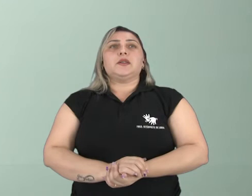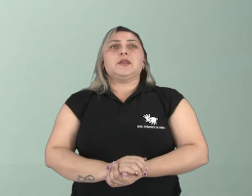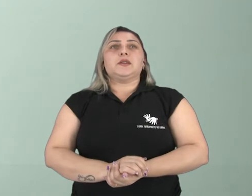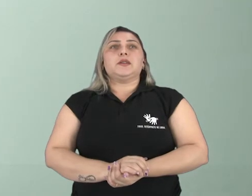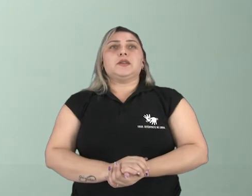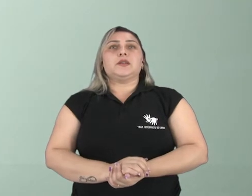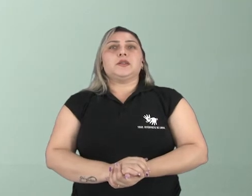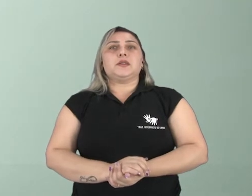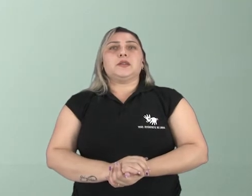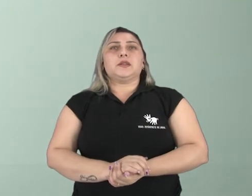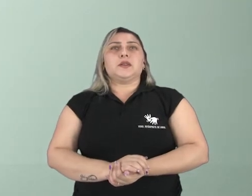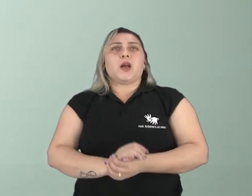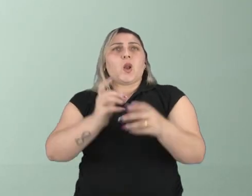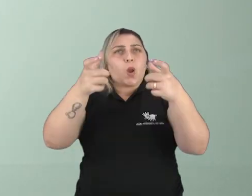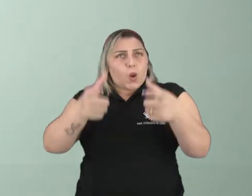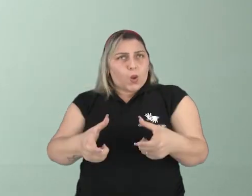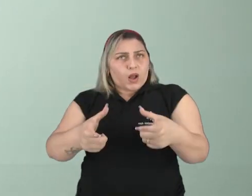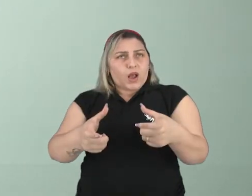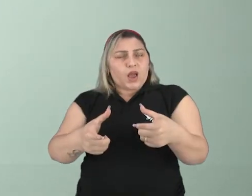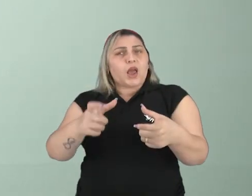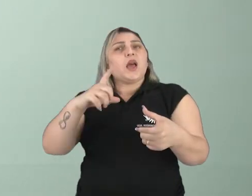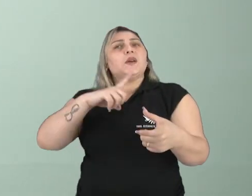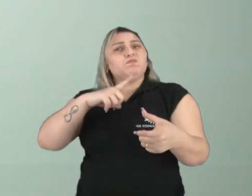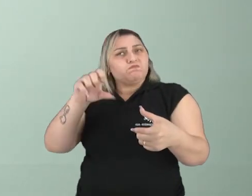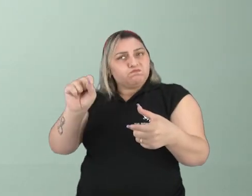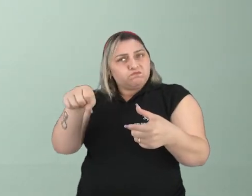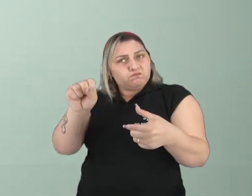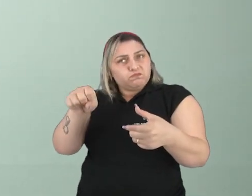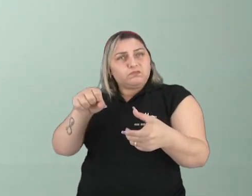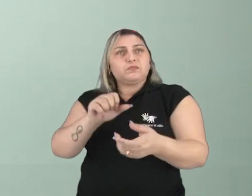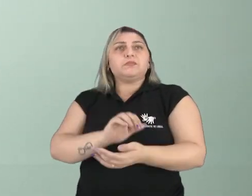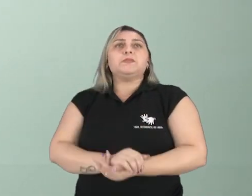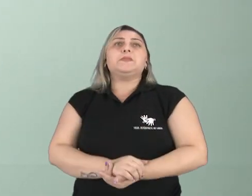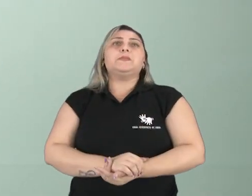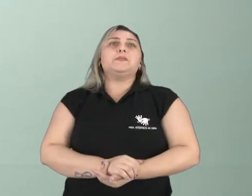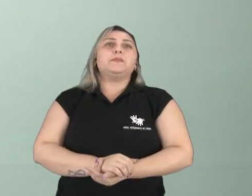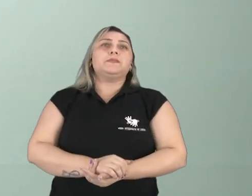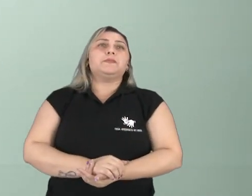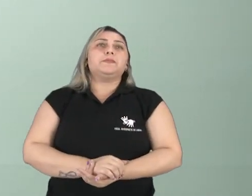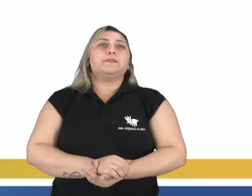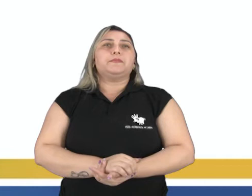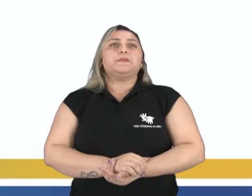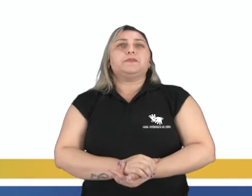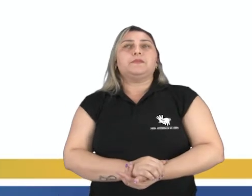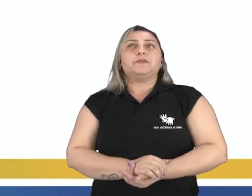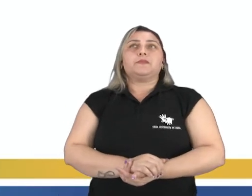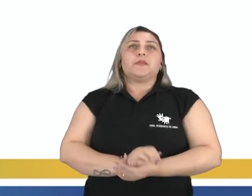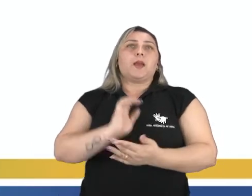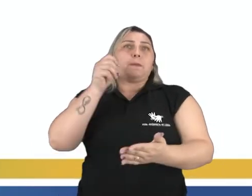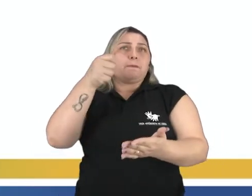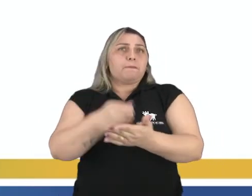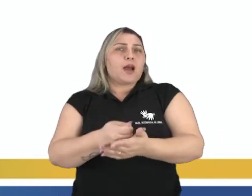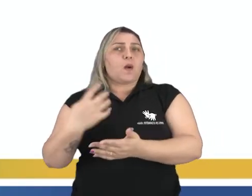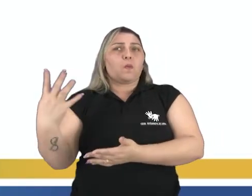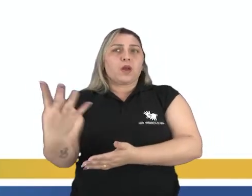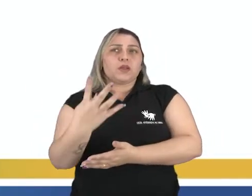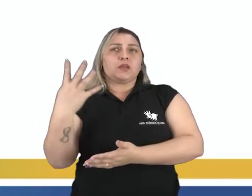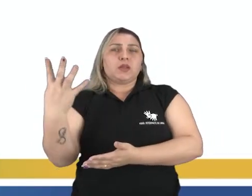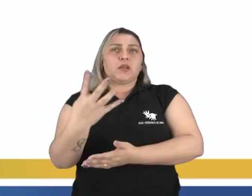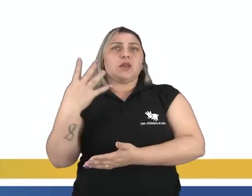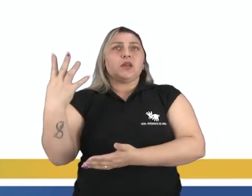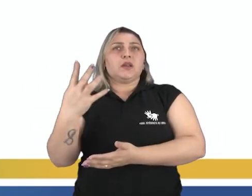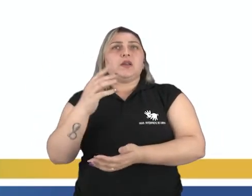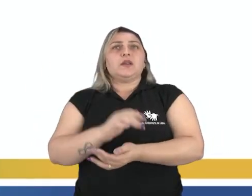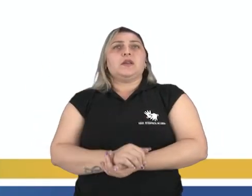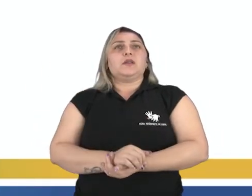será que tem lugar nessa história o lugar onde aconteceu tem né não quis pagar uma cerveja o